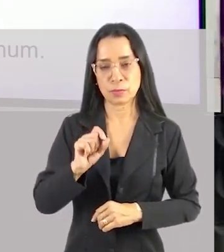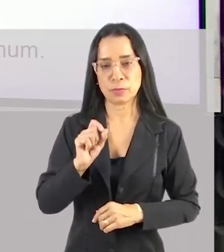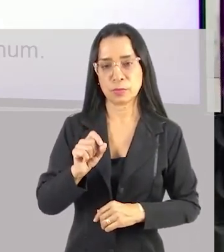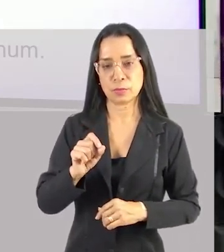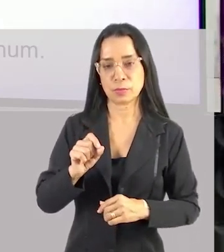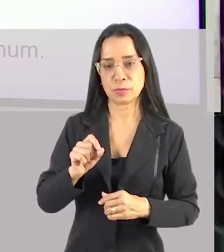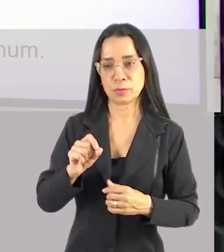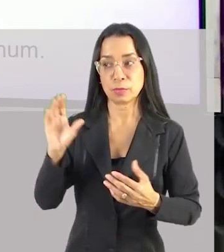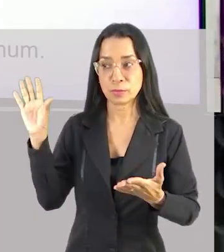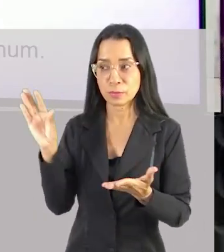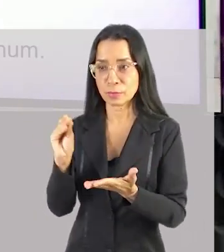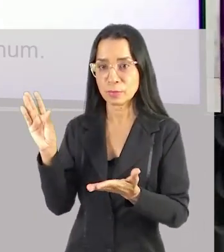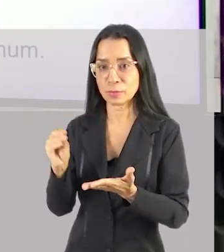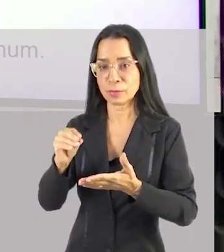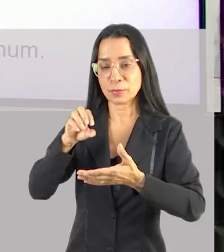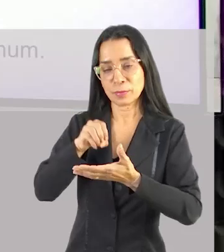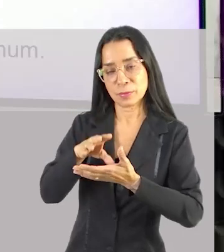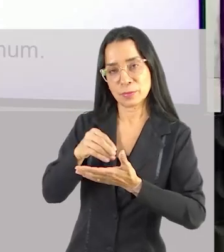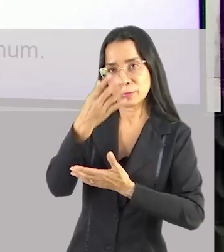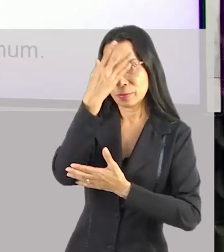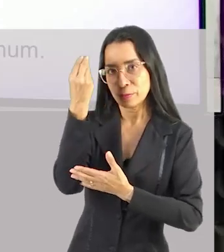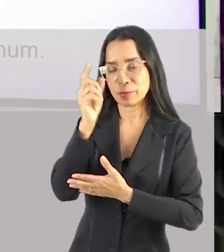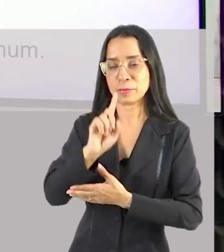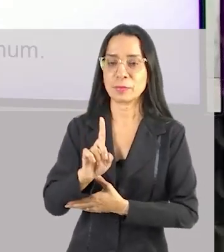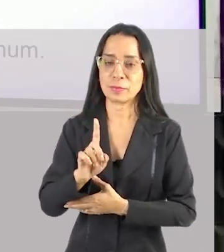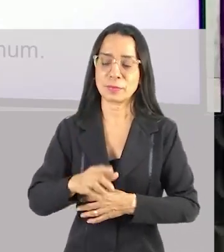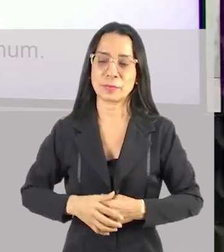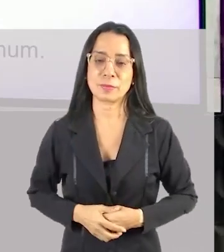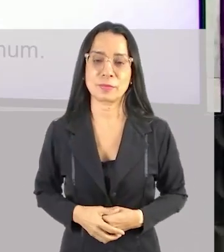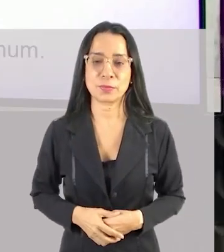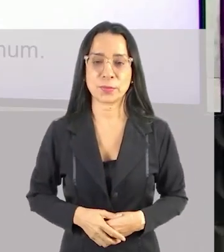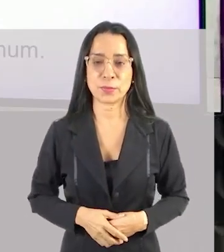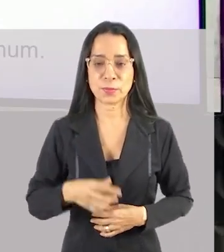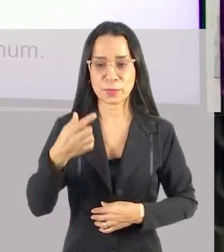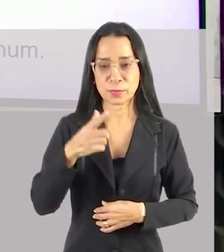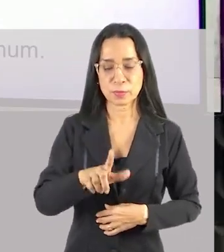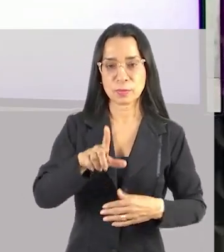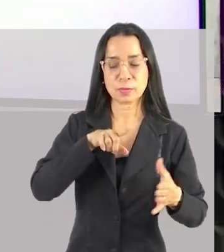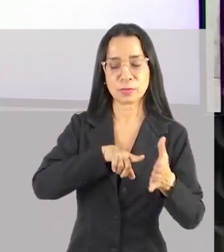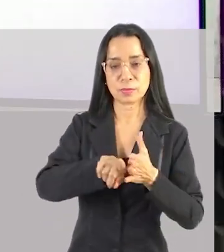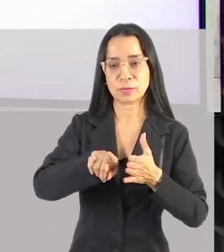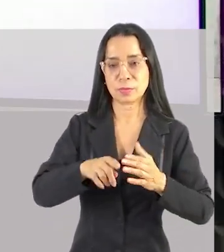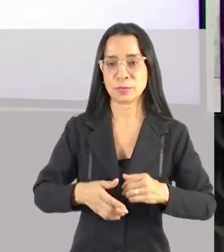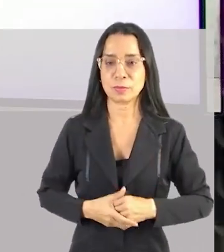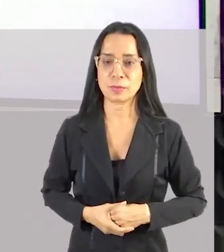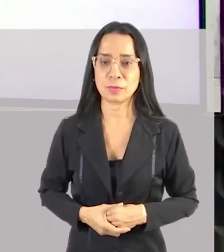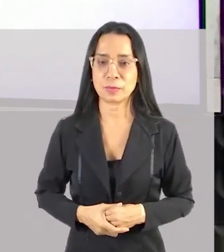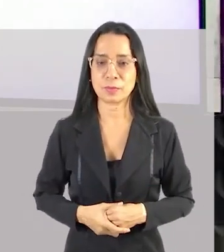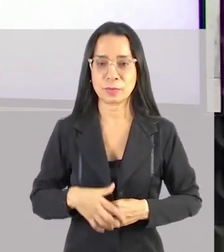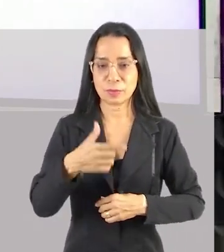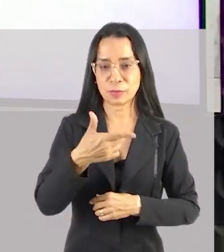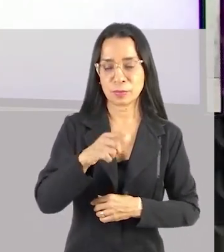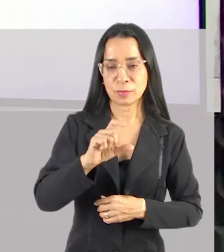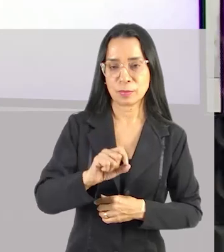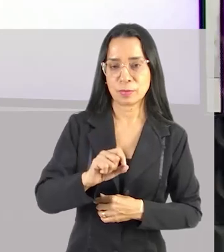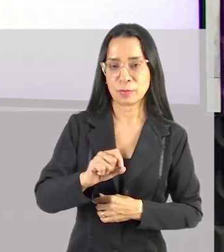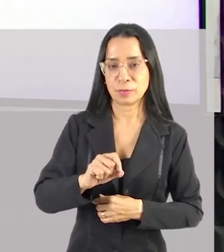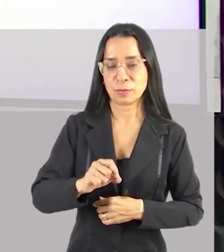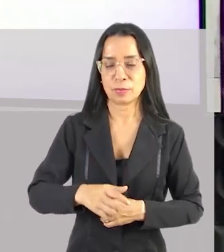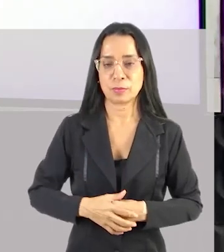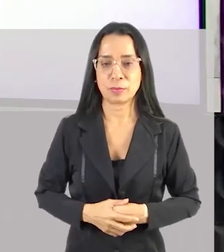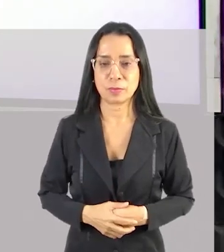anota todas essas dicas, não esquece, beleza? Vamos para mais uma questão? A questão de